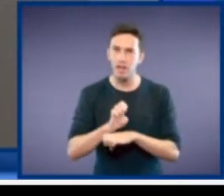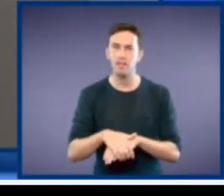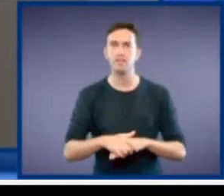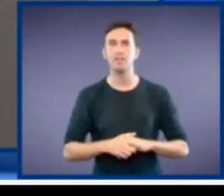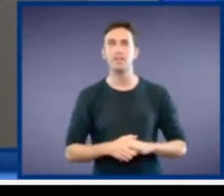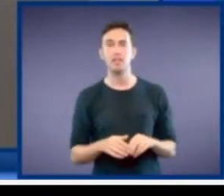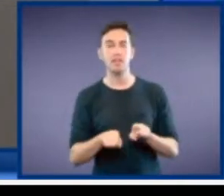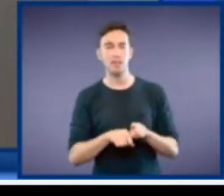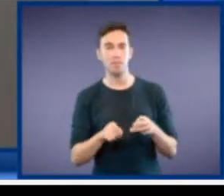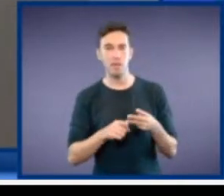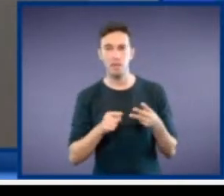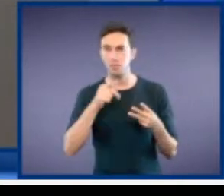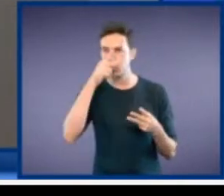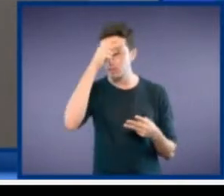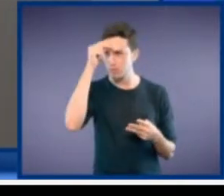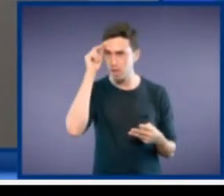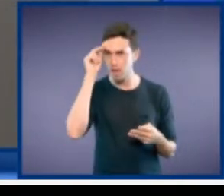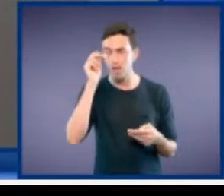municipais,